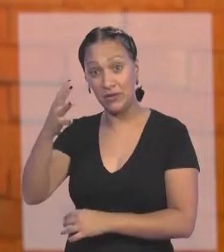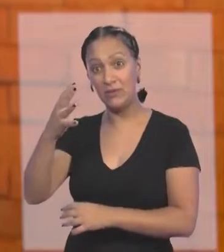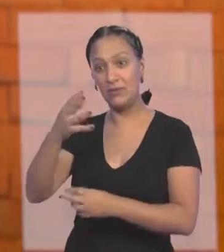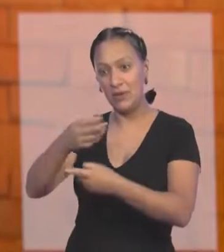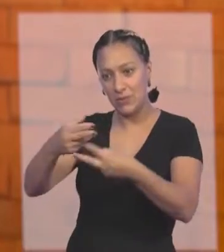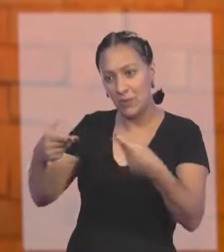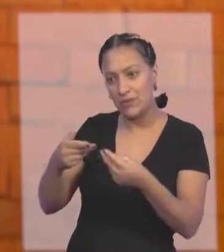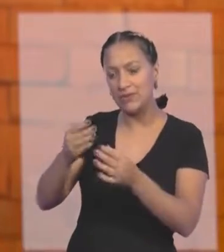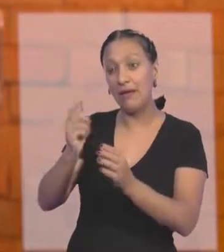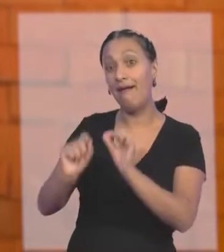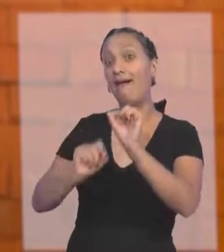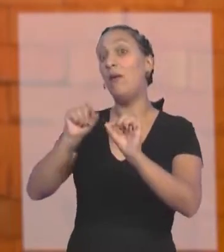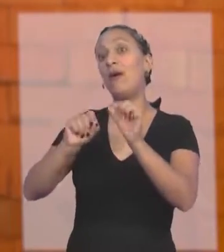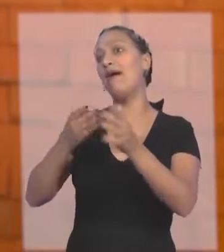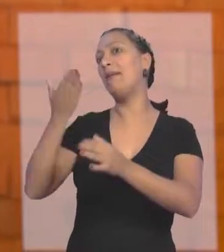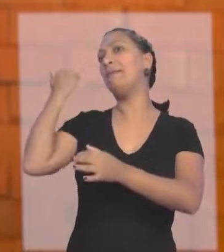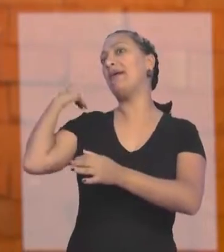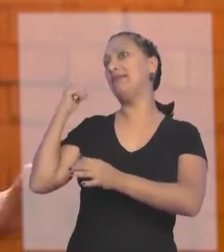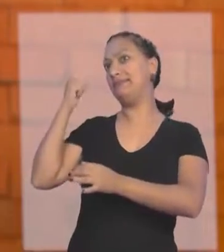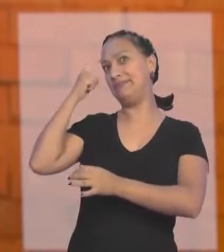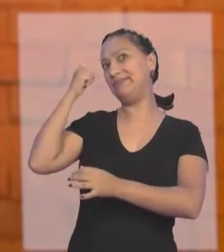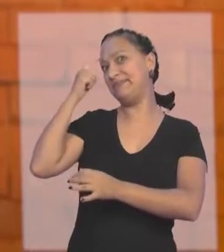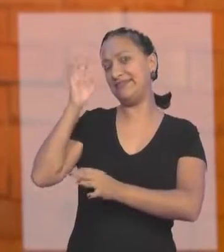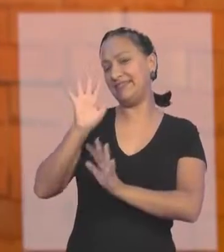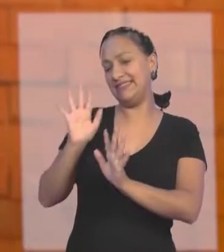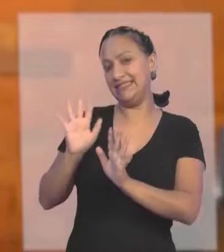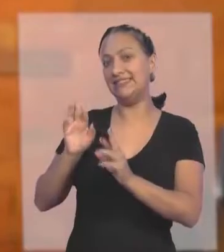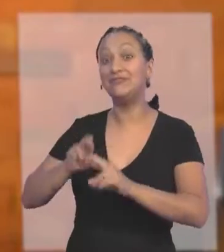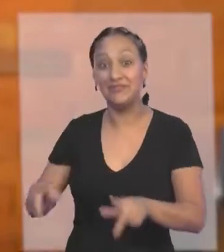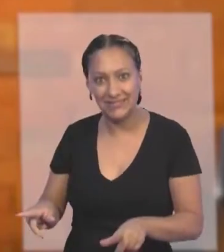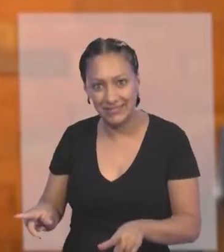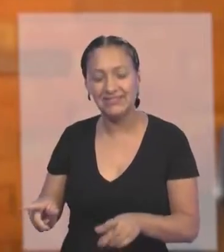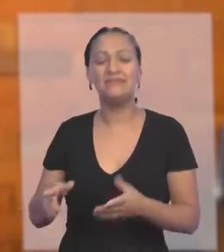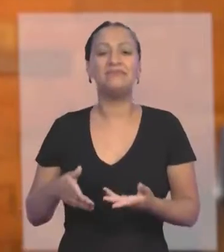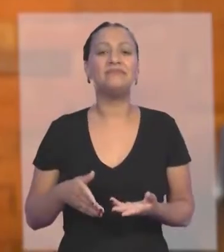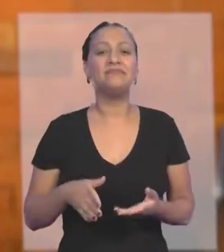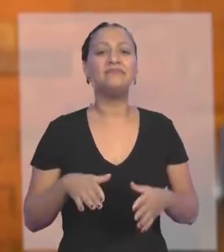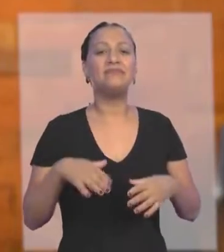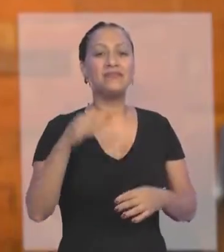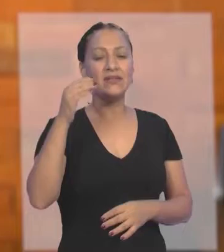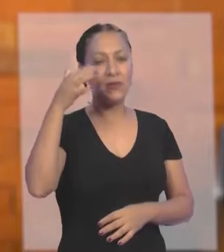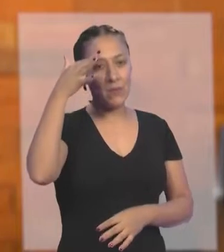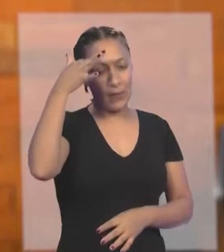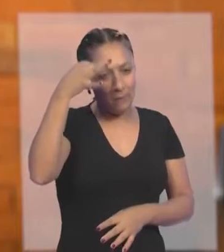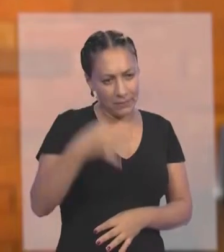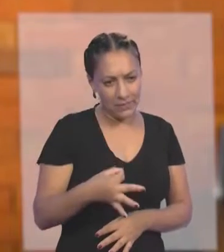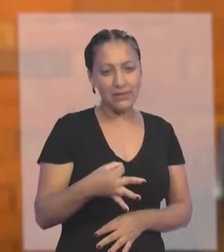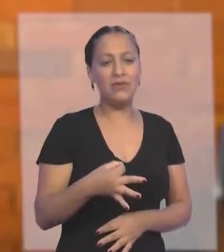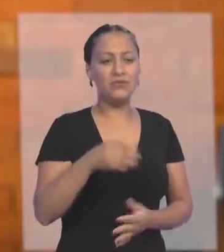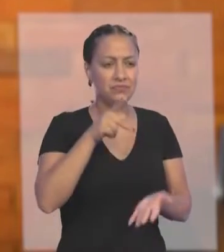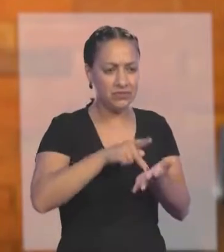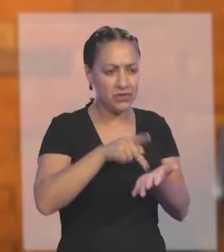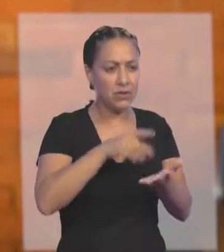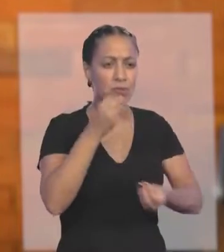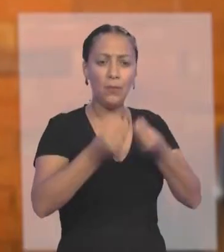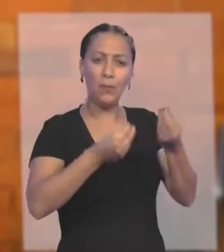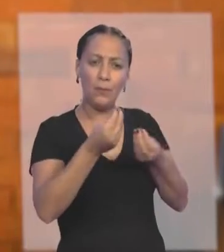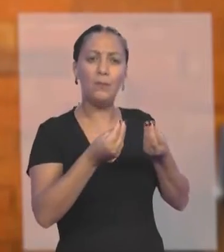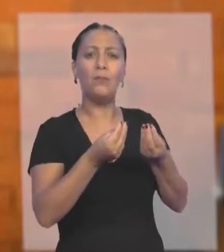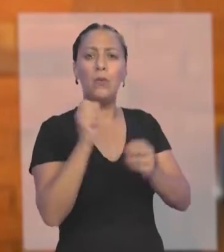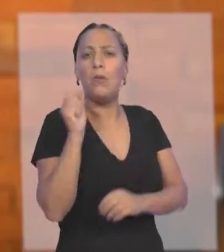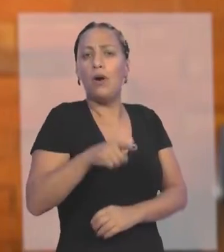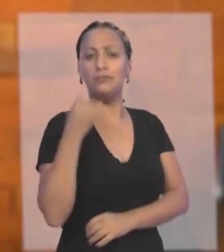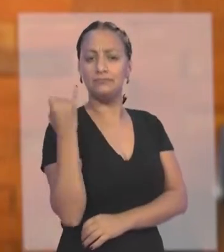que nem tudo que a gente imagina é como a gente imagina. A gente entendeu exatamente como era de fato e qual